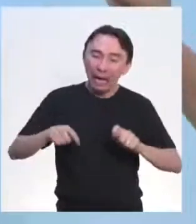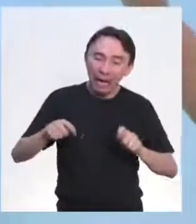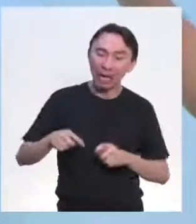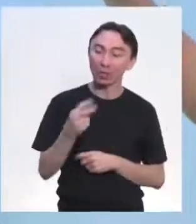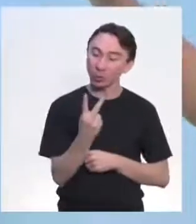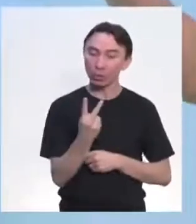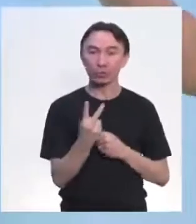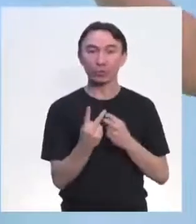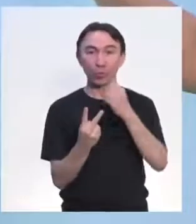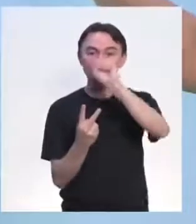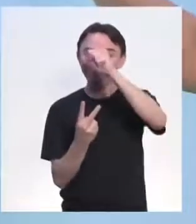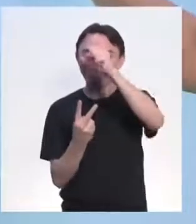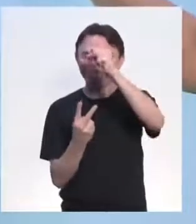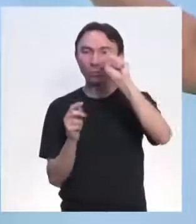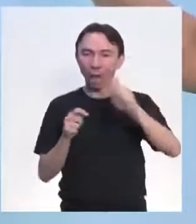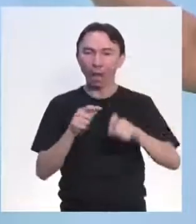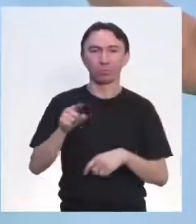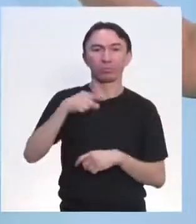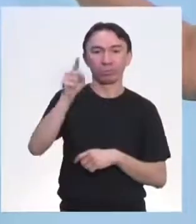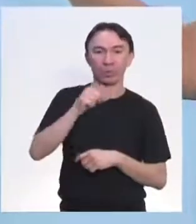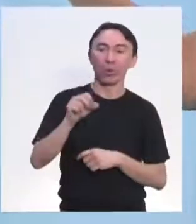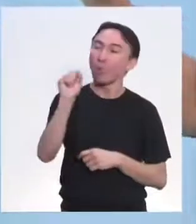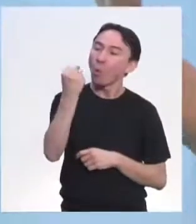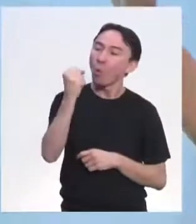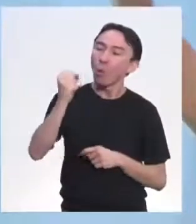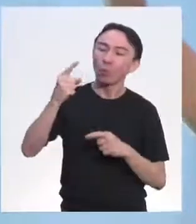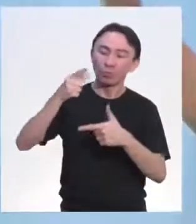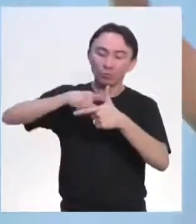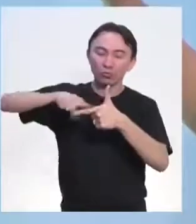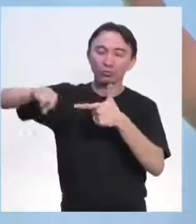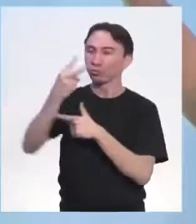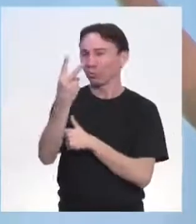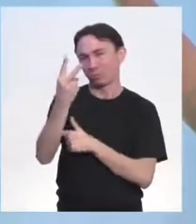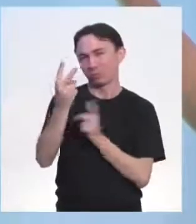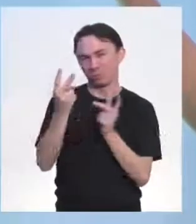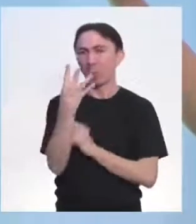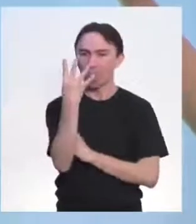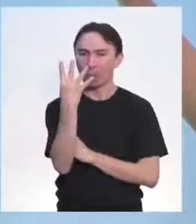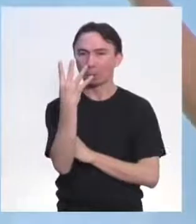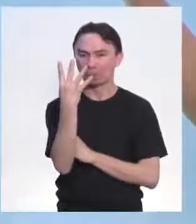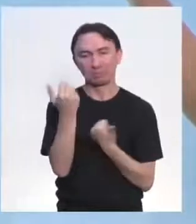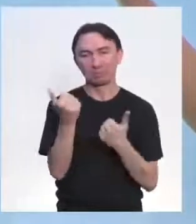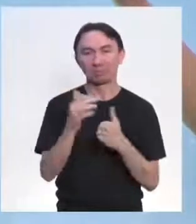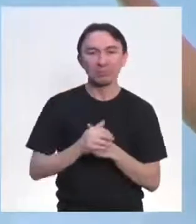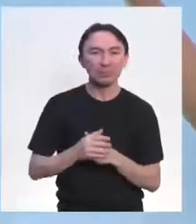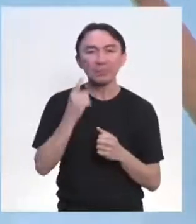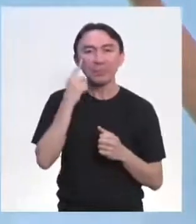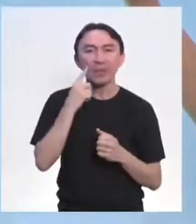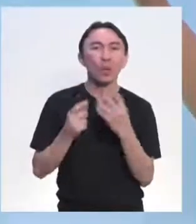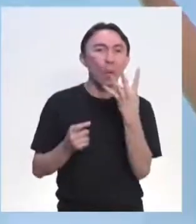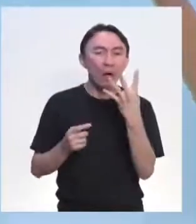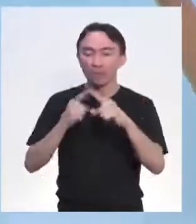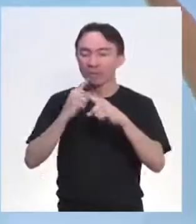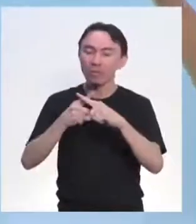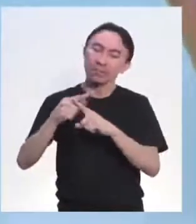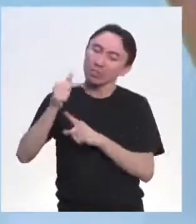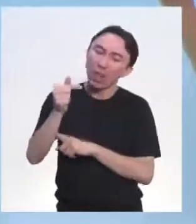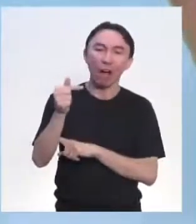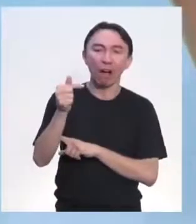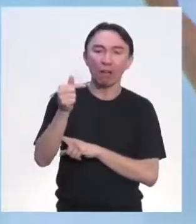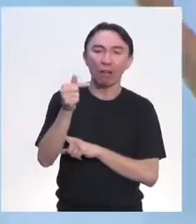com 8. 8 dividido por 2 vai dar 4. Então, vai sobrar 4 vezes 7,